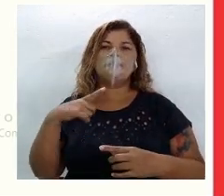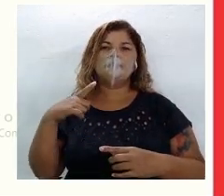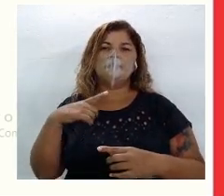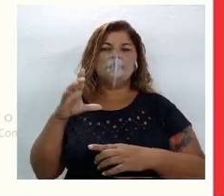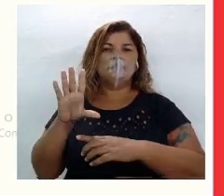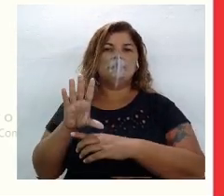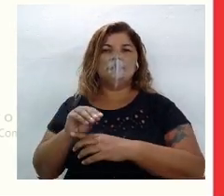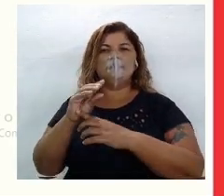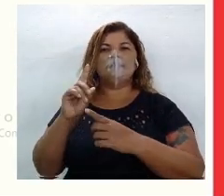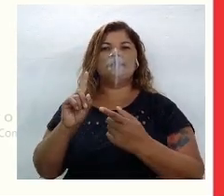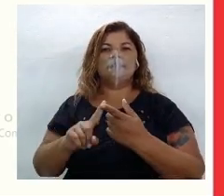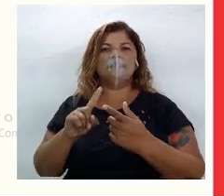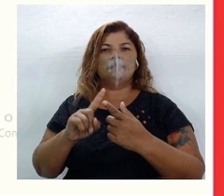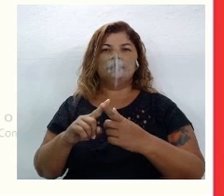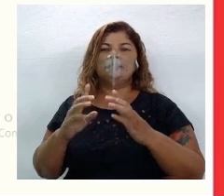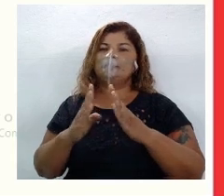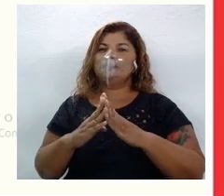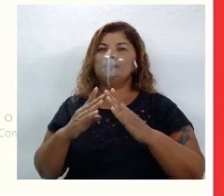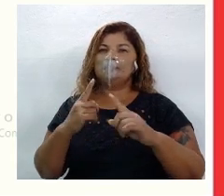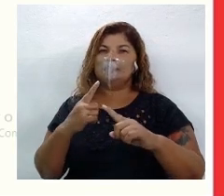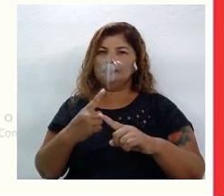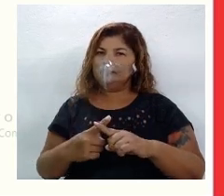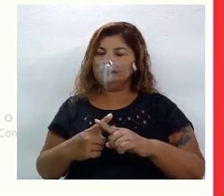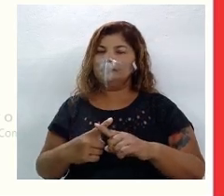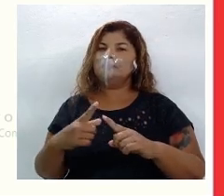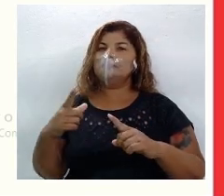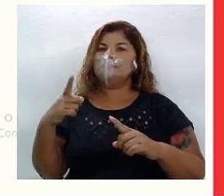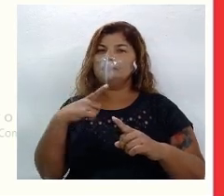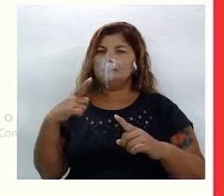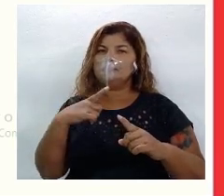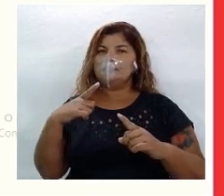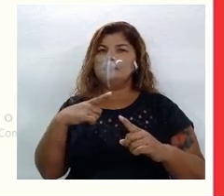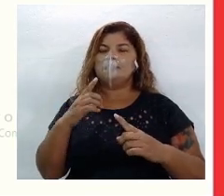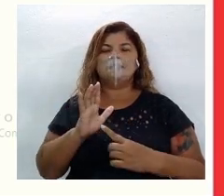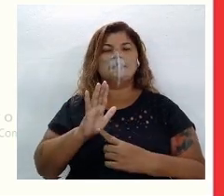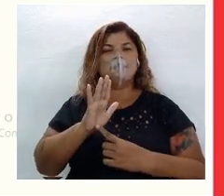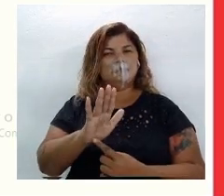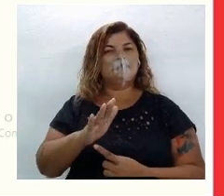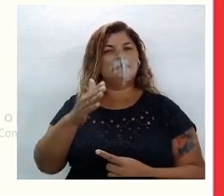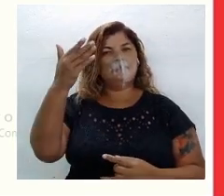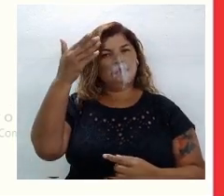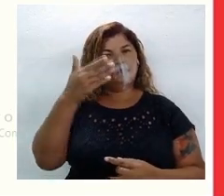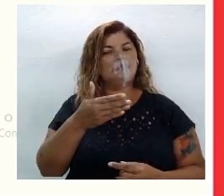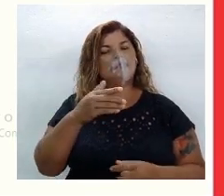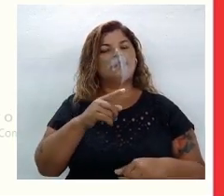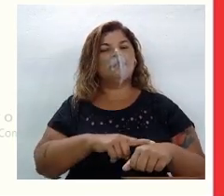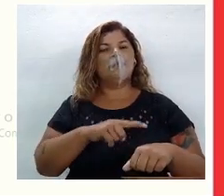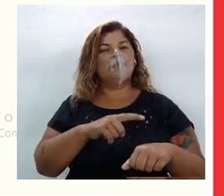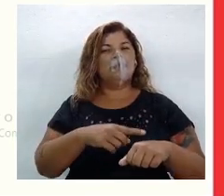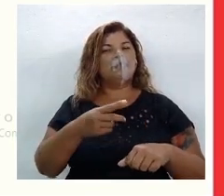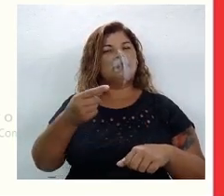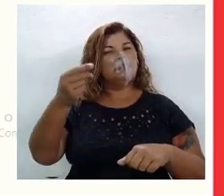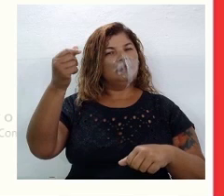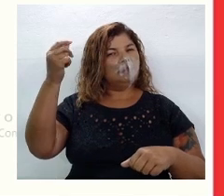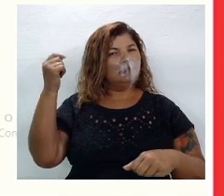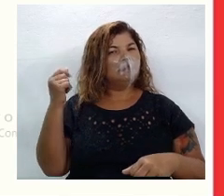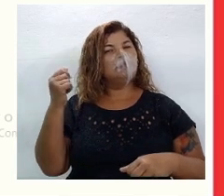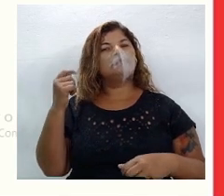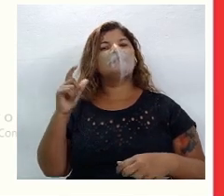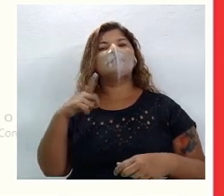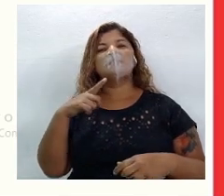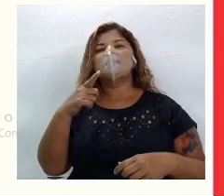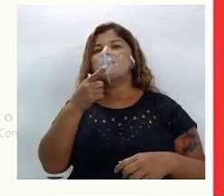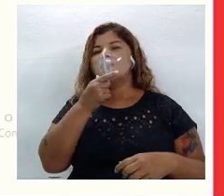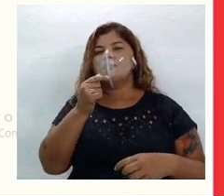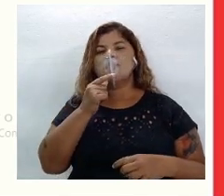foto da igreja. Então, isso aqui nós temos o quê? A retratação daquele momento em que Lutero